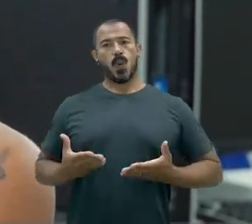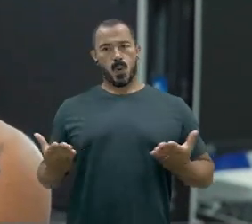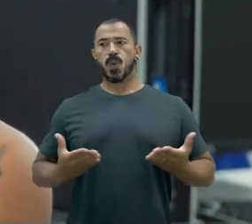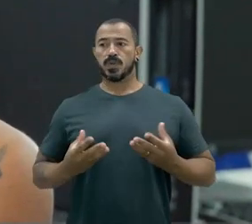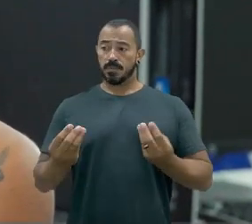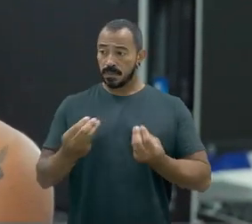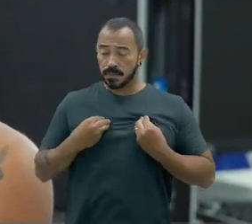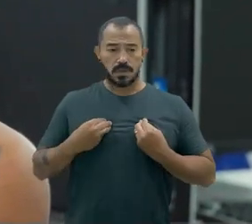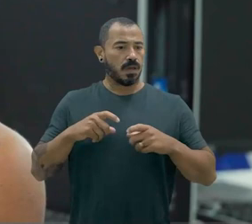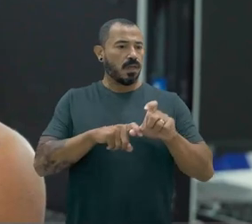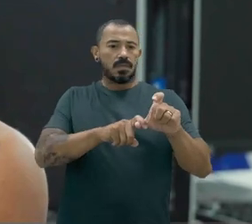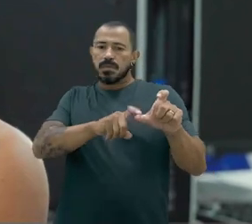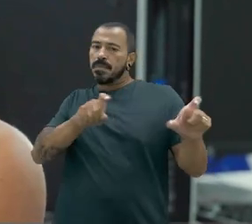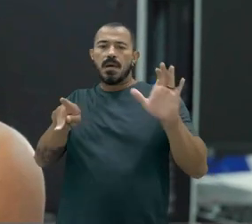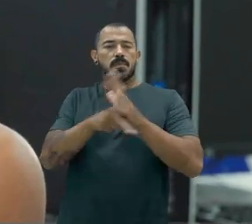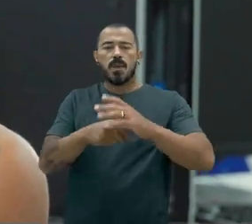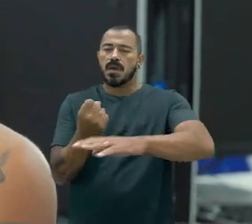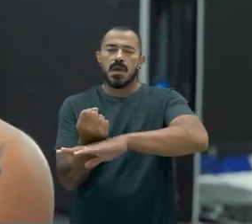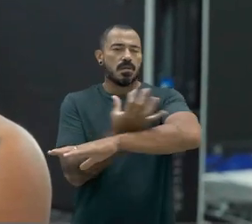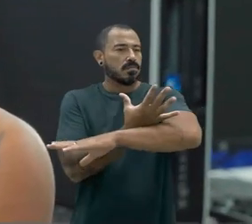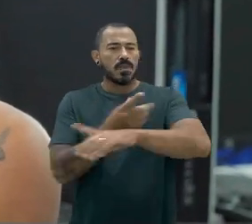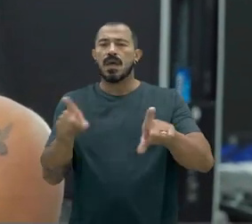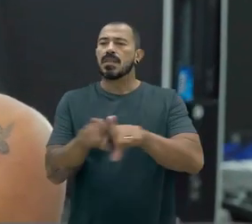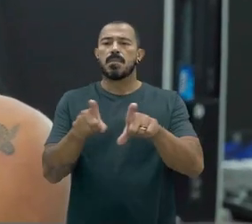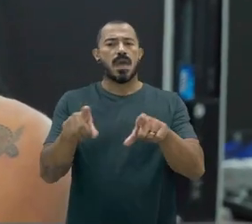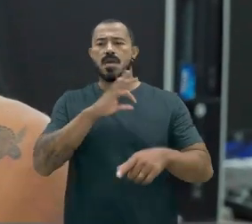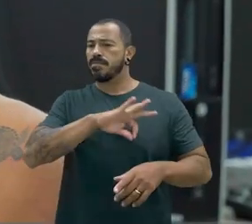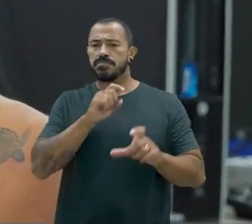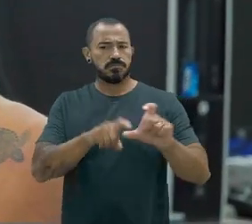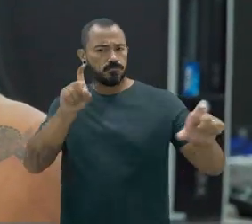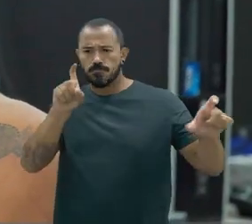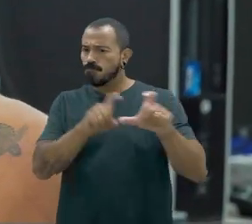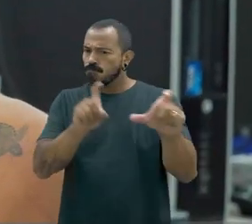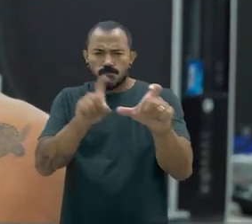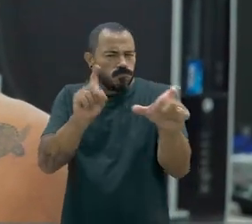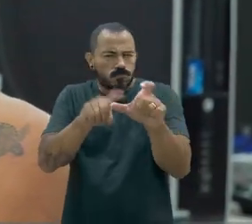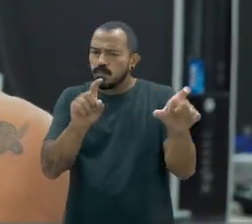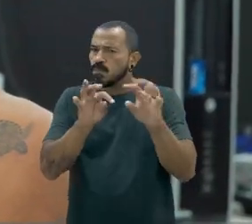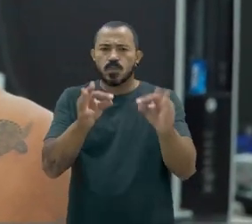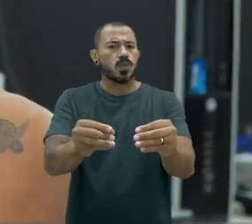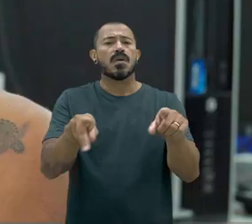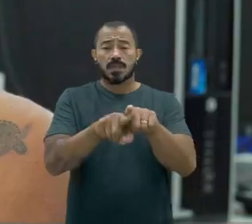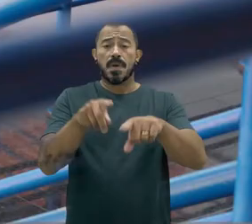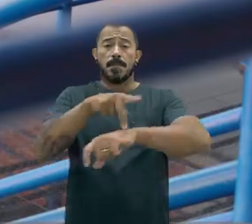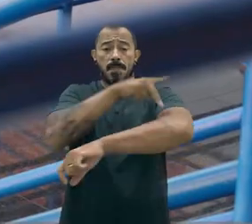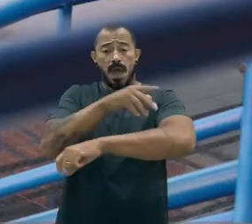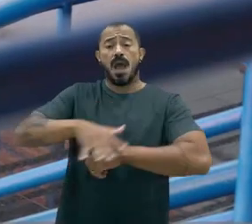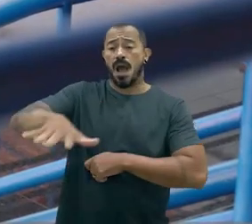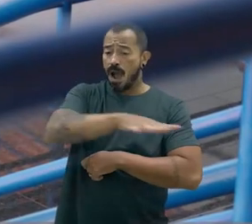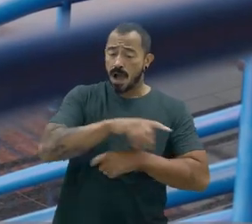Ele me deu independência emocional, ele me deu independência financeira, ele me deu independência pedagógica